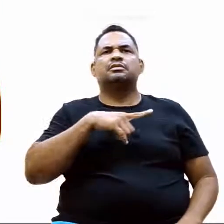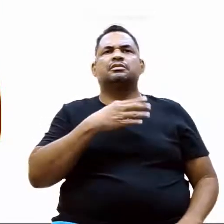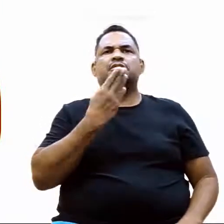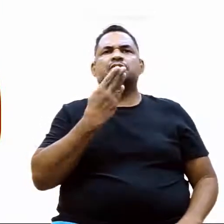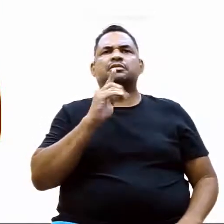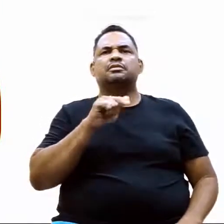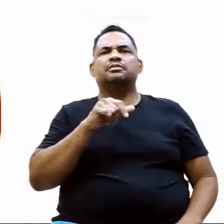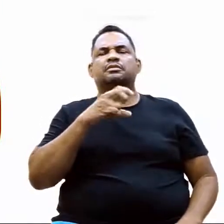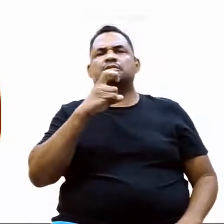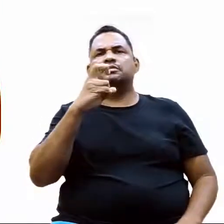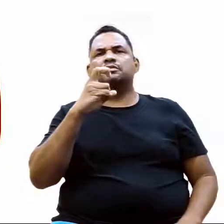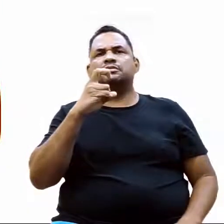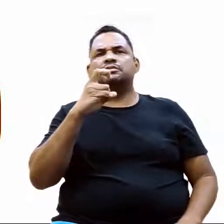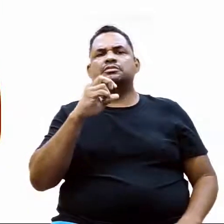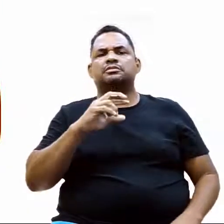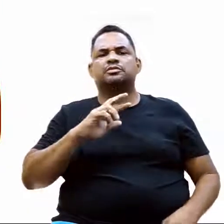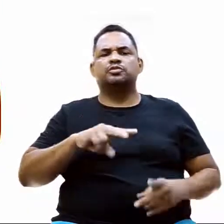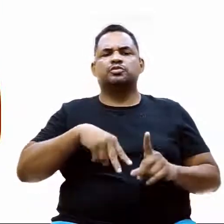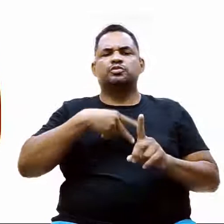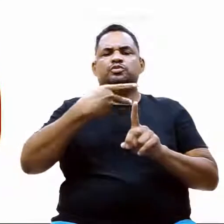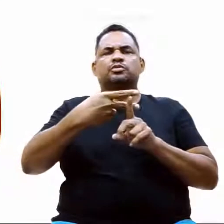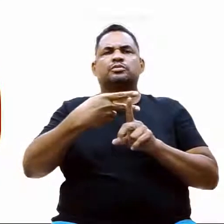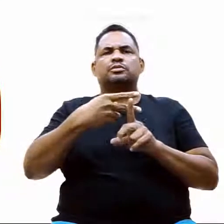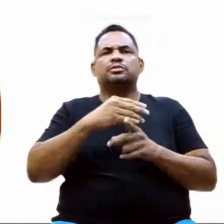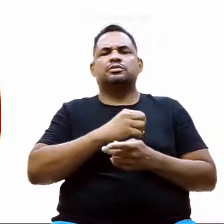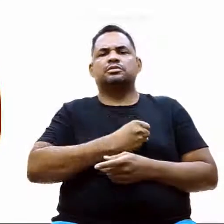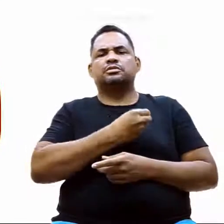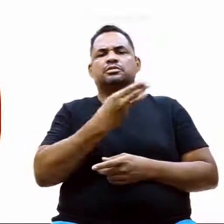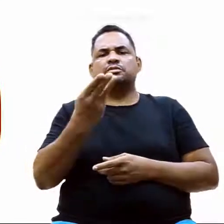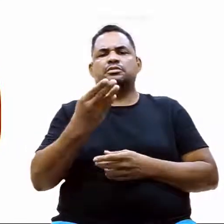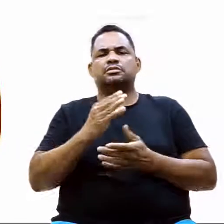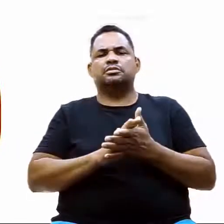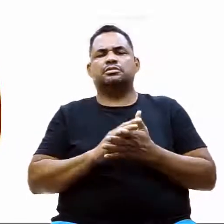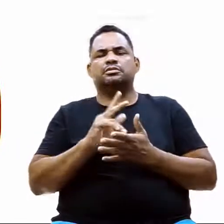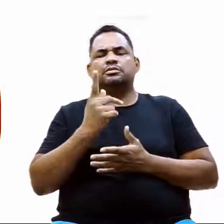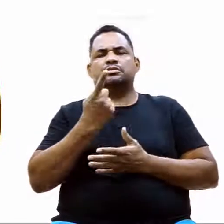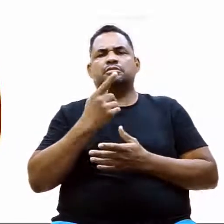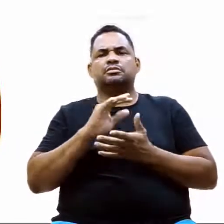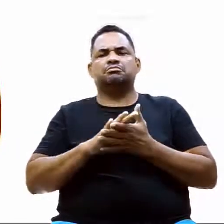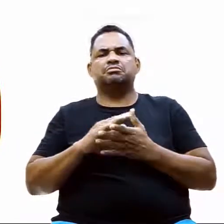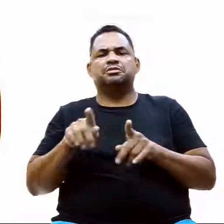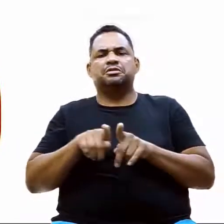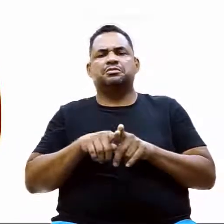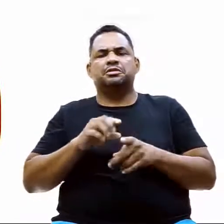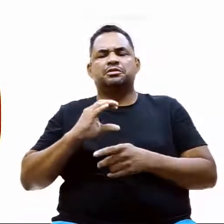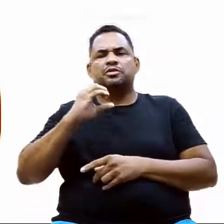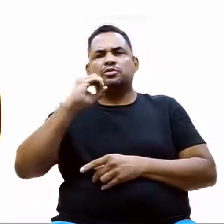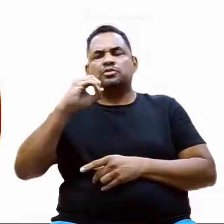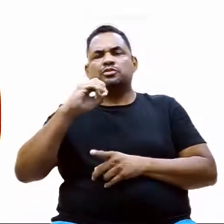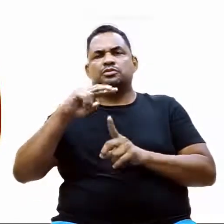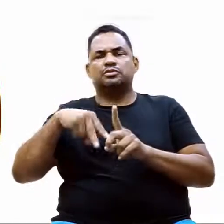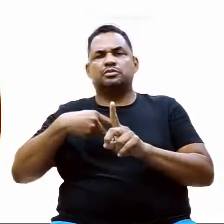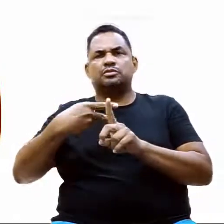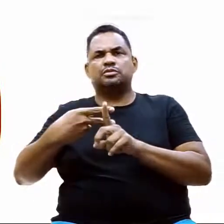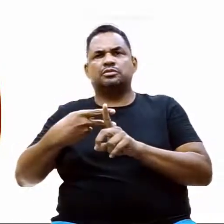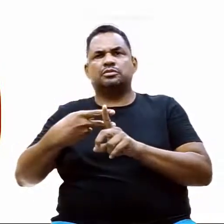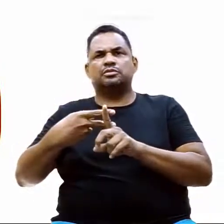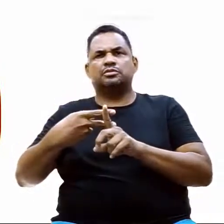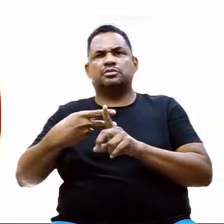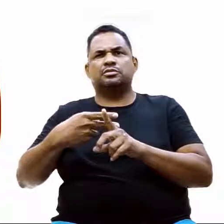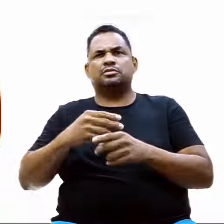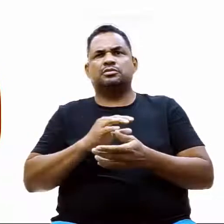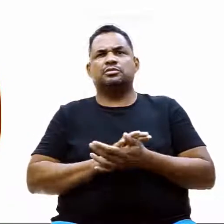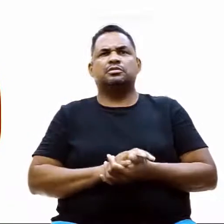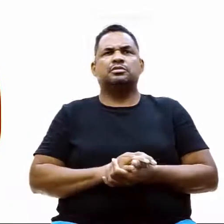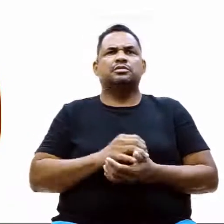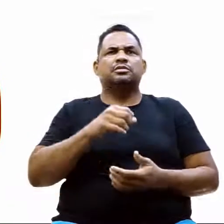a quantidade de água, dobrei a quantidade de hidrogênio, a quantidade de oxigênio. Quando eu dobrei de 9 para 18,